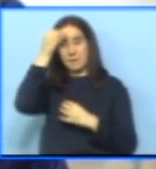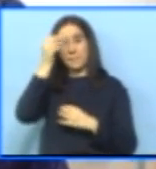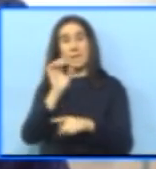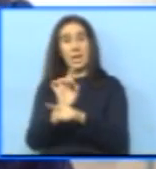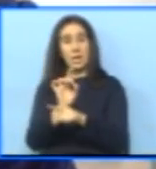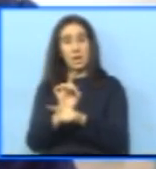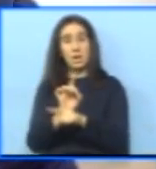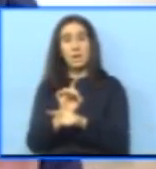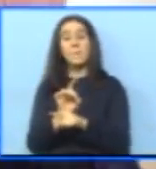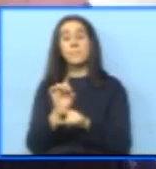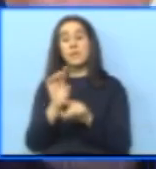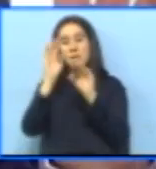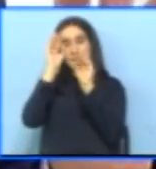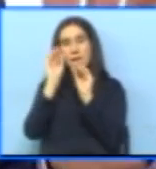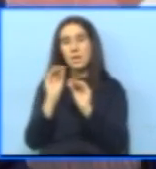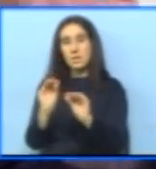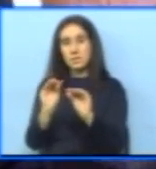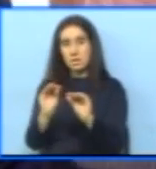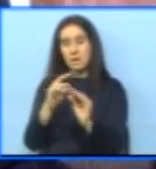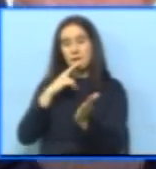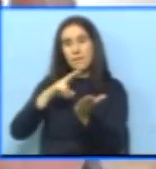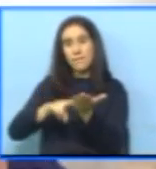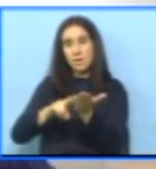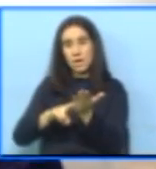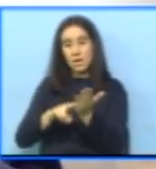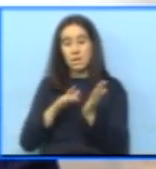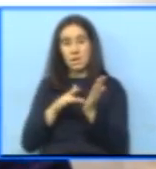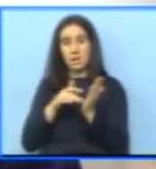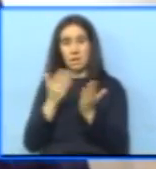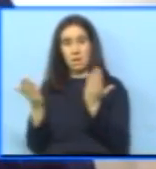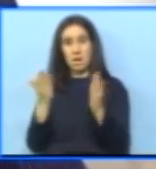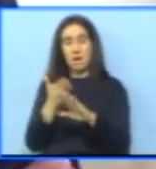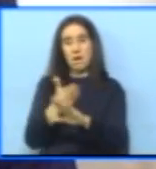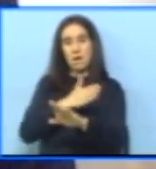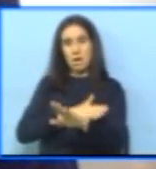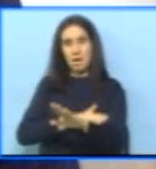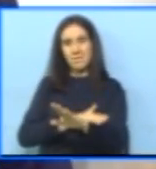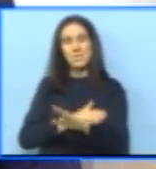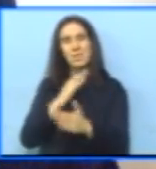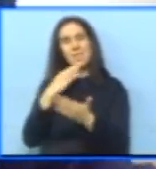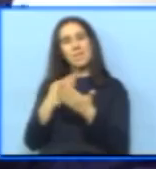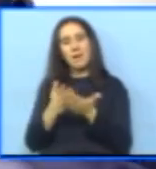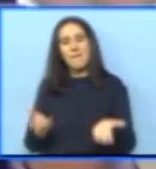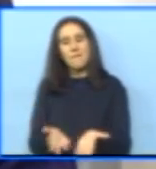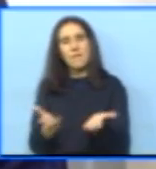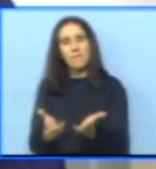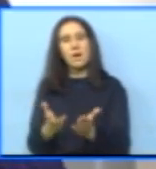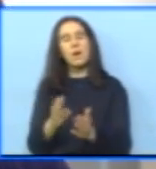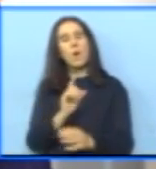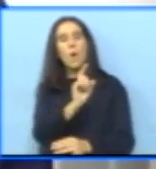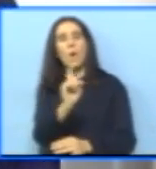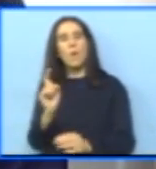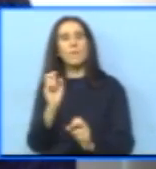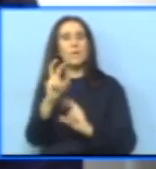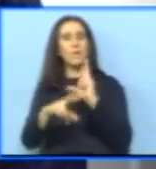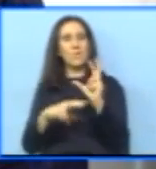começar a ensinar verdades que se contrapõem ao Antigo Testamento, dá-lhes aqui um quadro de fundo. Pode ser uma novidade. E recorre